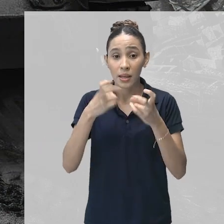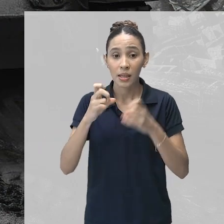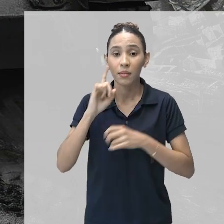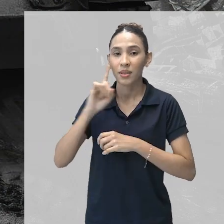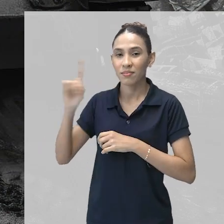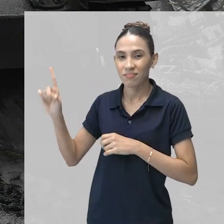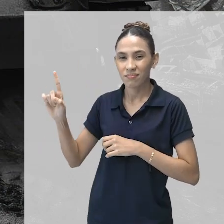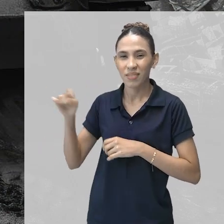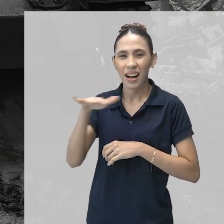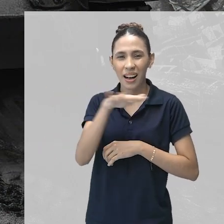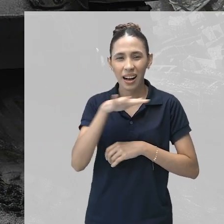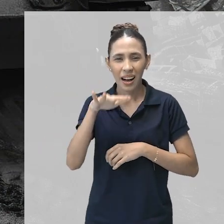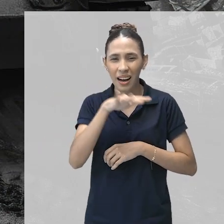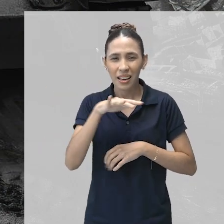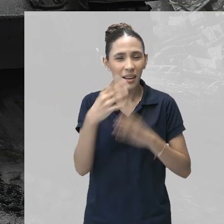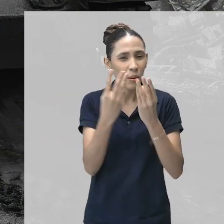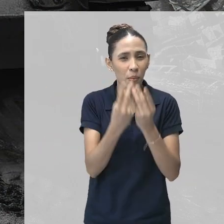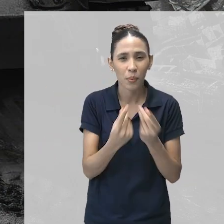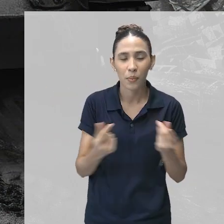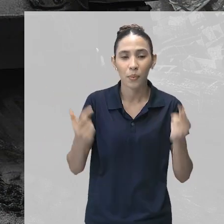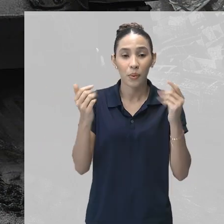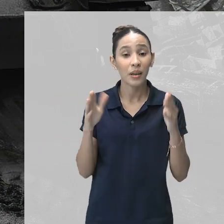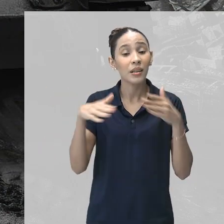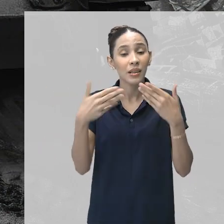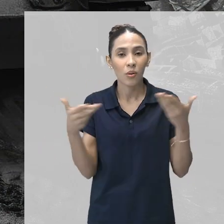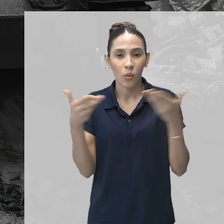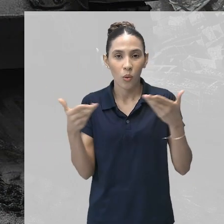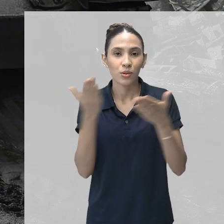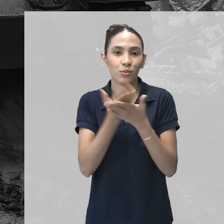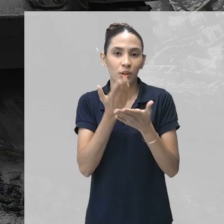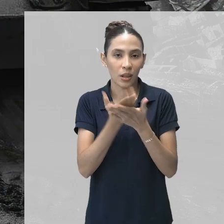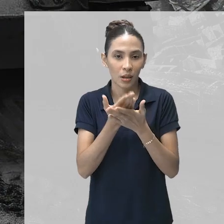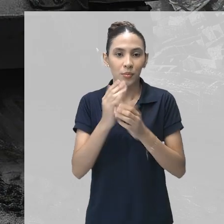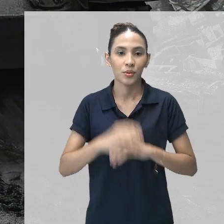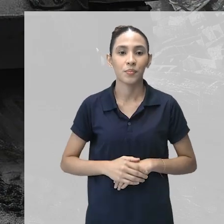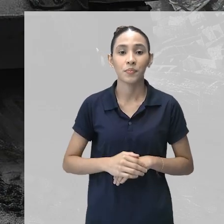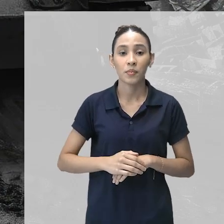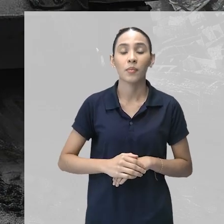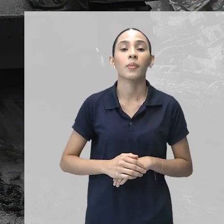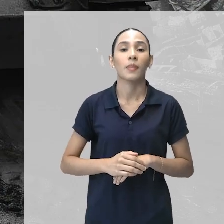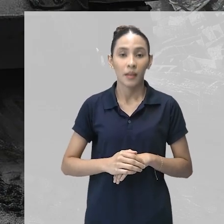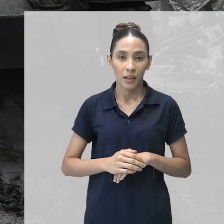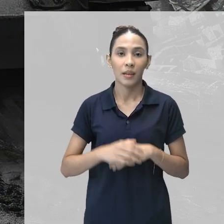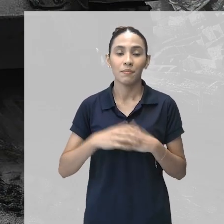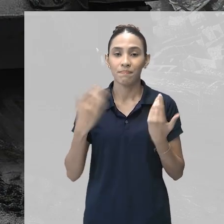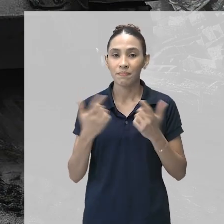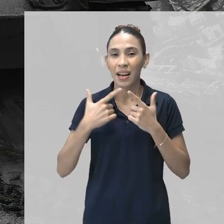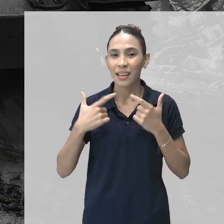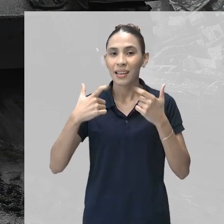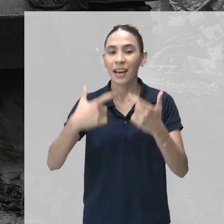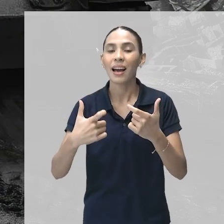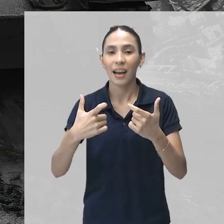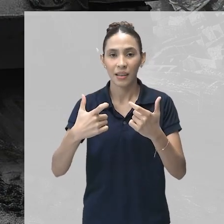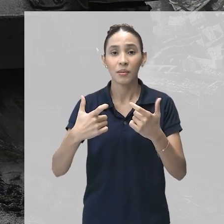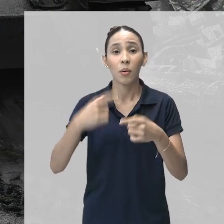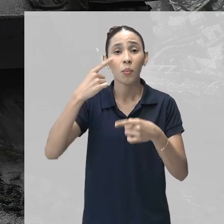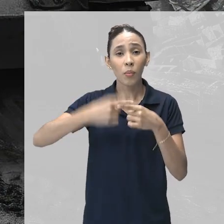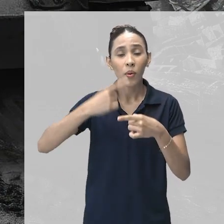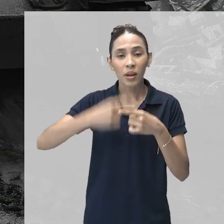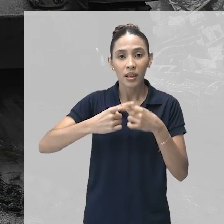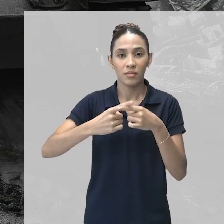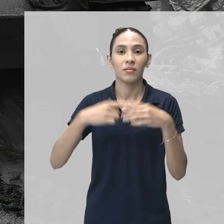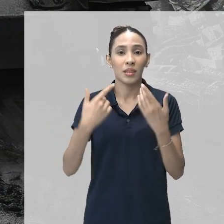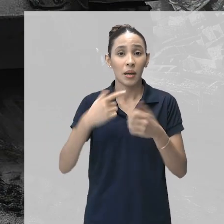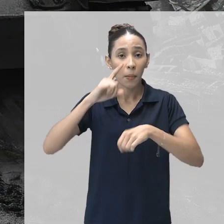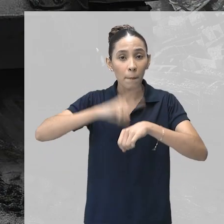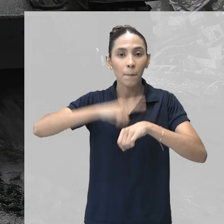cenário de destruição e é sobre isso que falaremos nesta aula. A Grande Guerra. Por que a Grande Guerra? Porque no momento em que